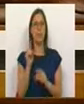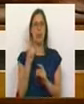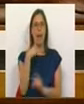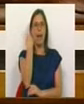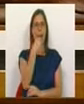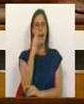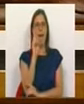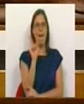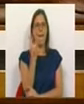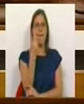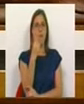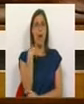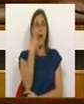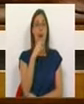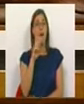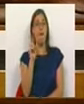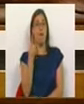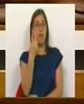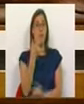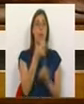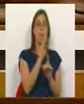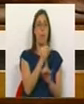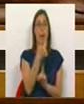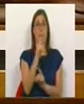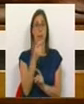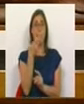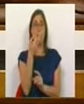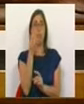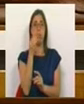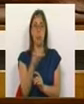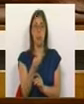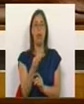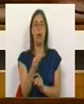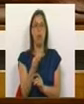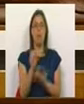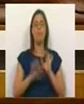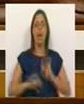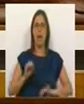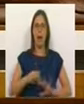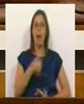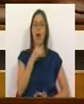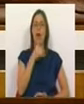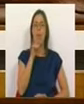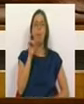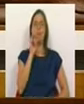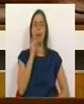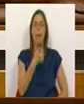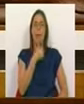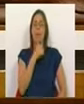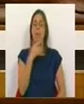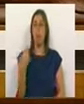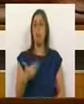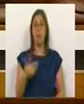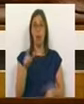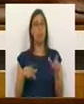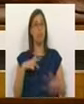obrigado, caras. Senhor Deputado. As duas caras de socialistas, bloquistas e comunistas estão a pôr em causa a proteção e o